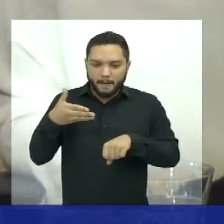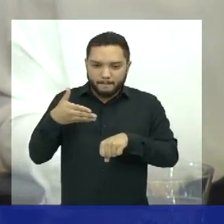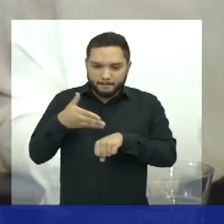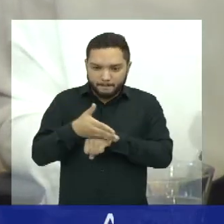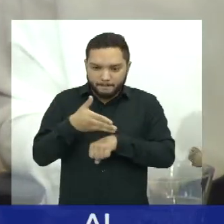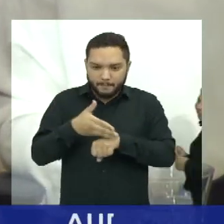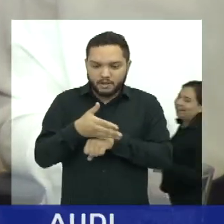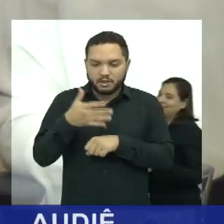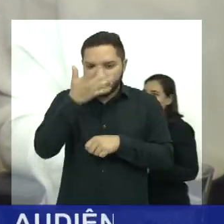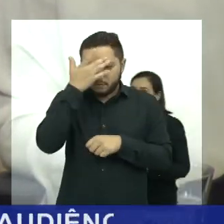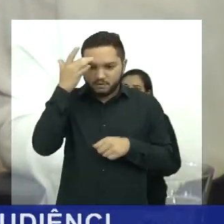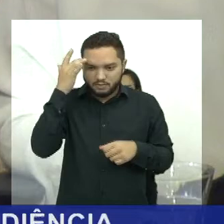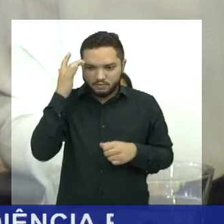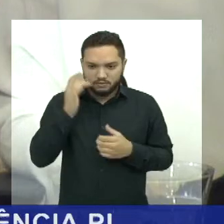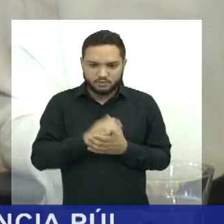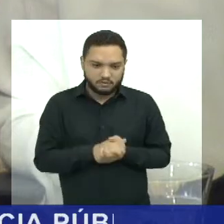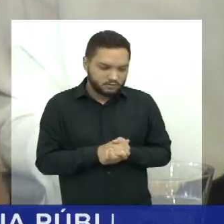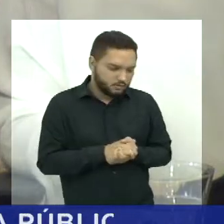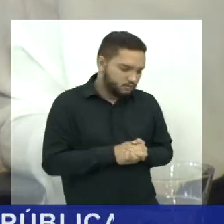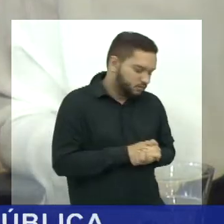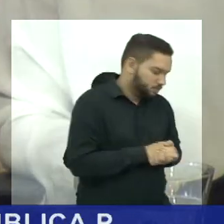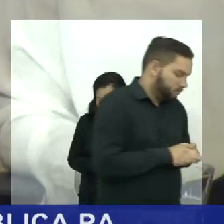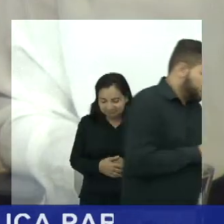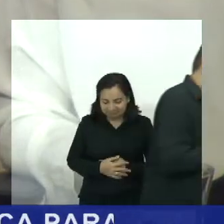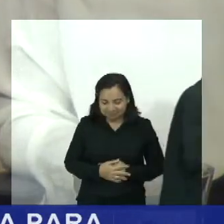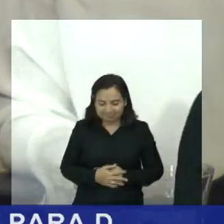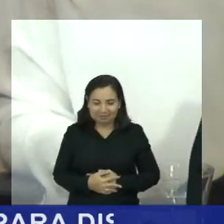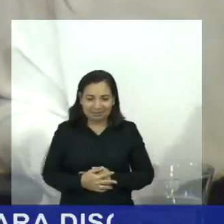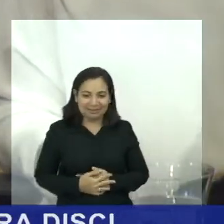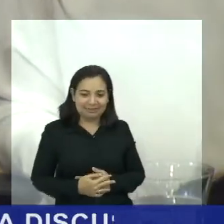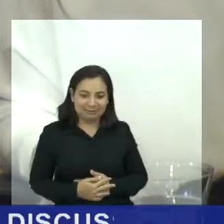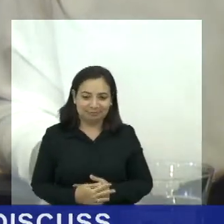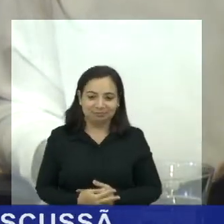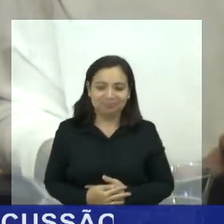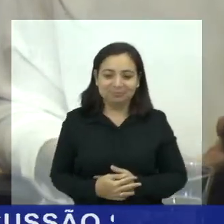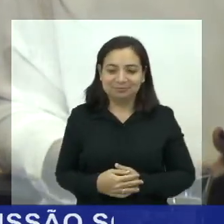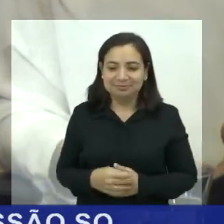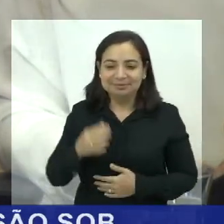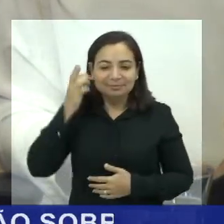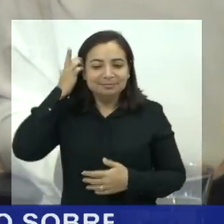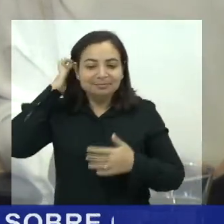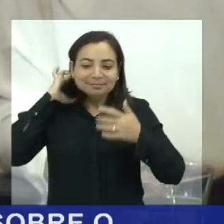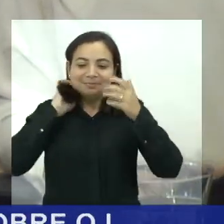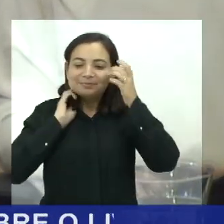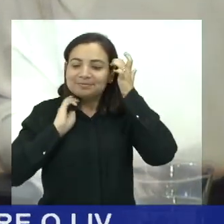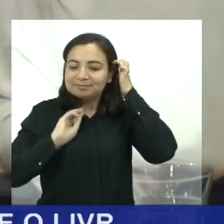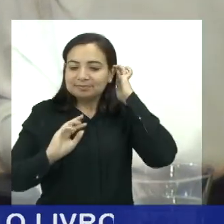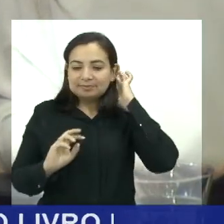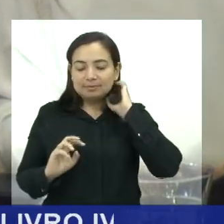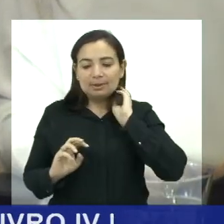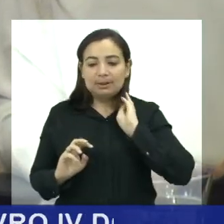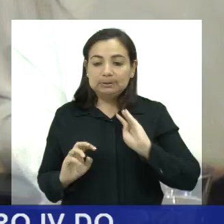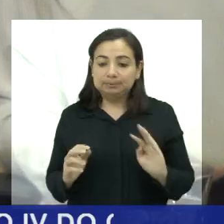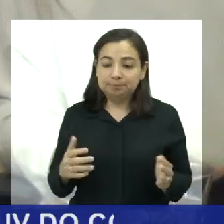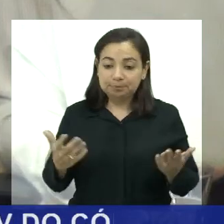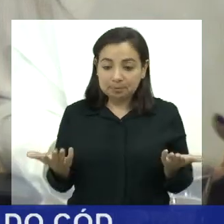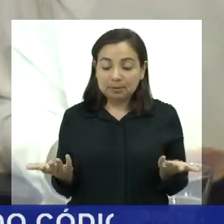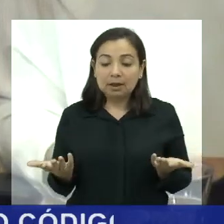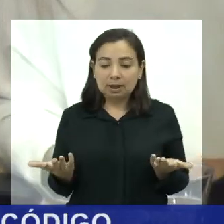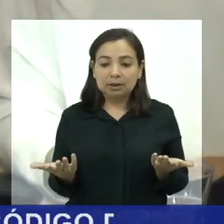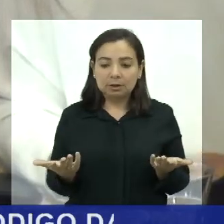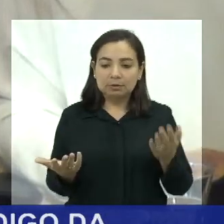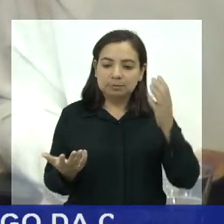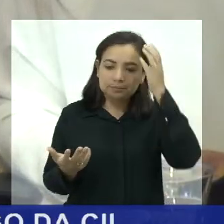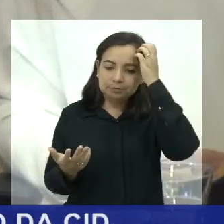da população nas decisões adotadas pela administração, ela não passa por